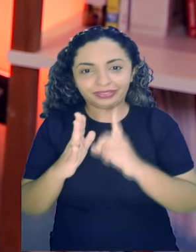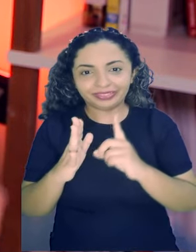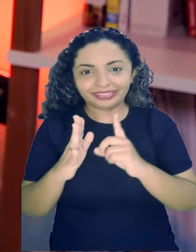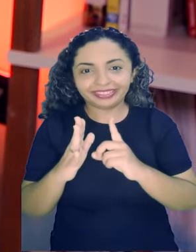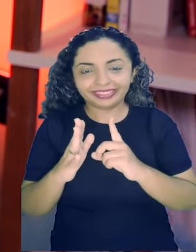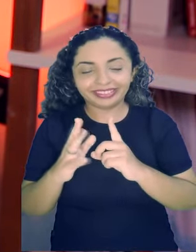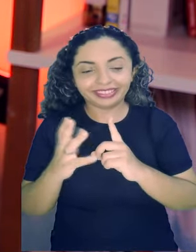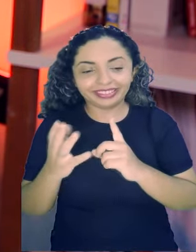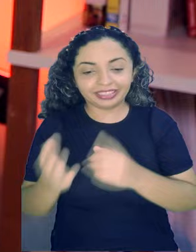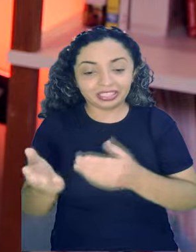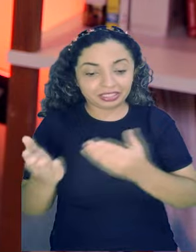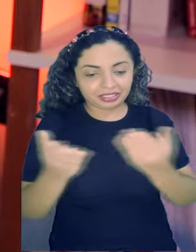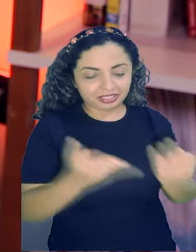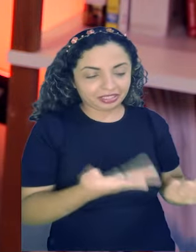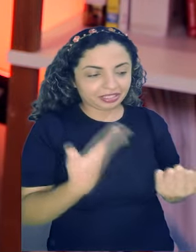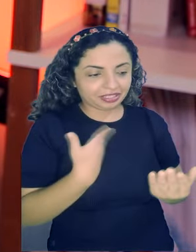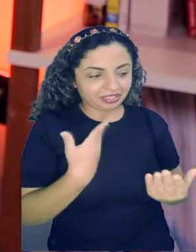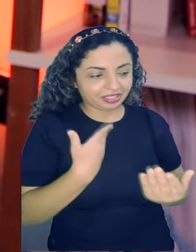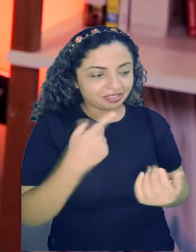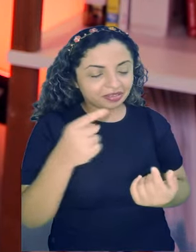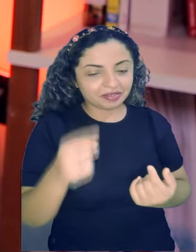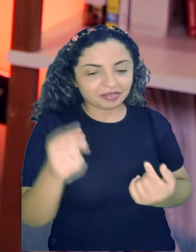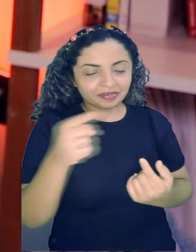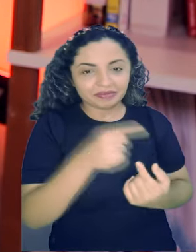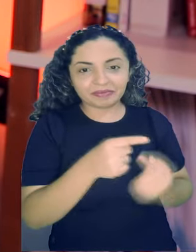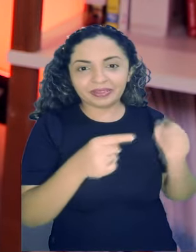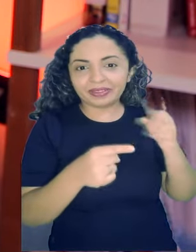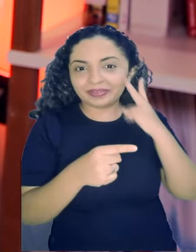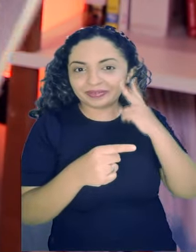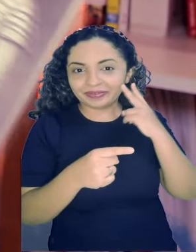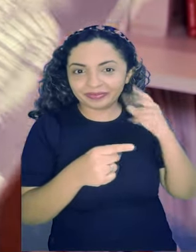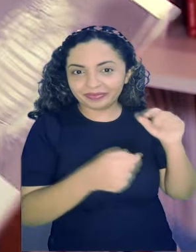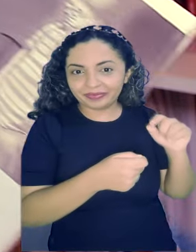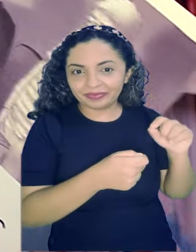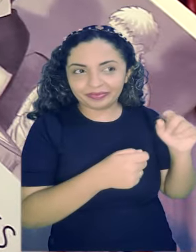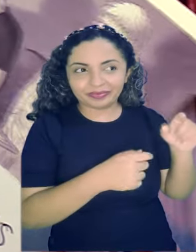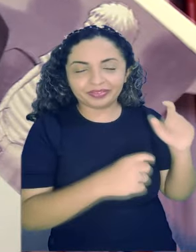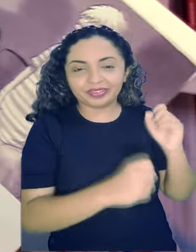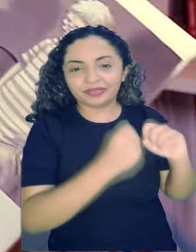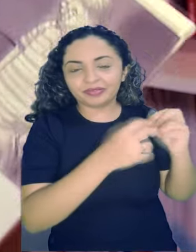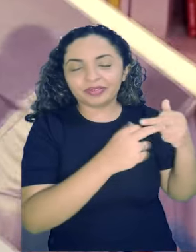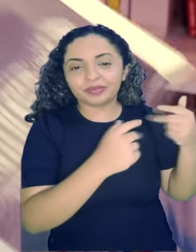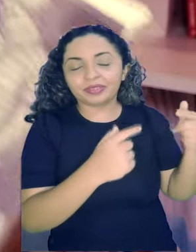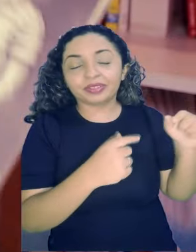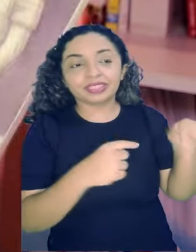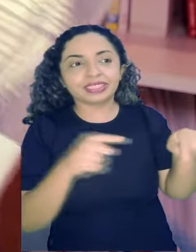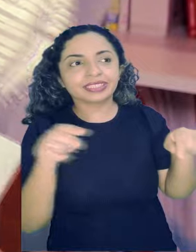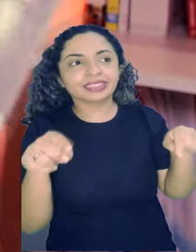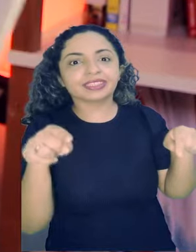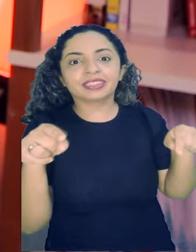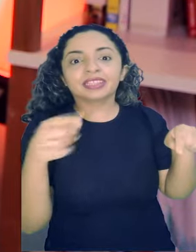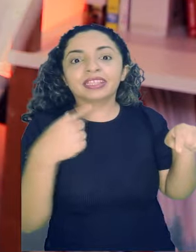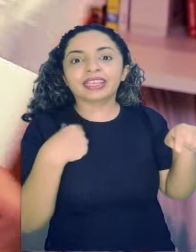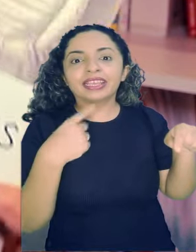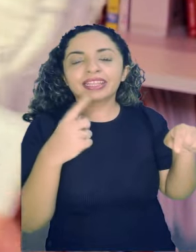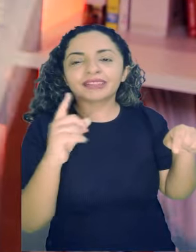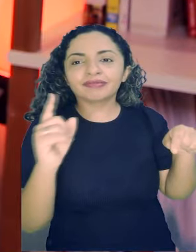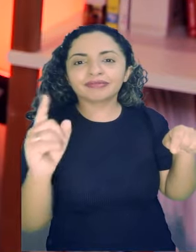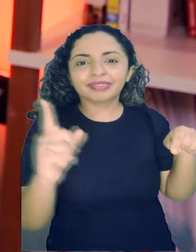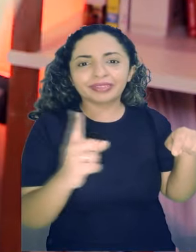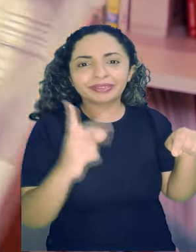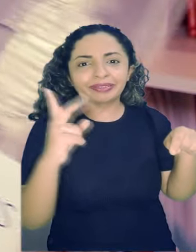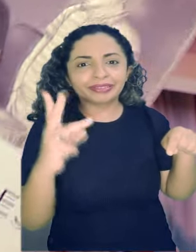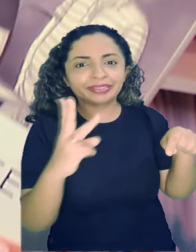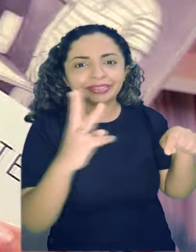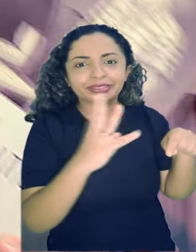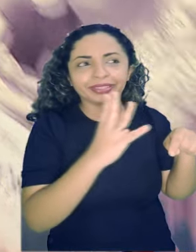aqui. O Etienne apresenta o Guibert pro Richard, inclusive apresenta também o Jean-Pierre Gibrat, então todos eles vão aparecendo